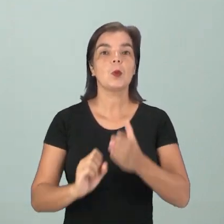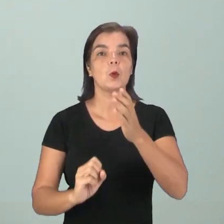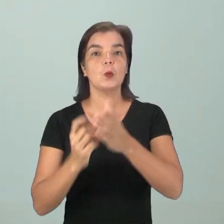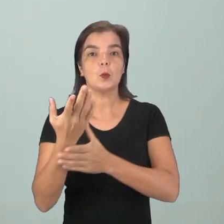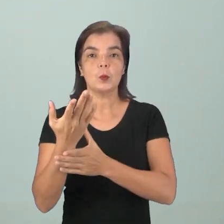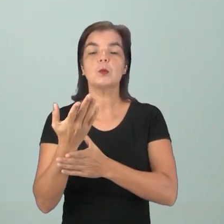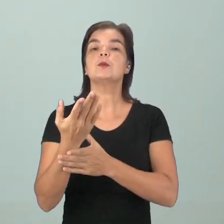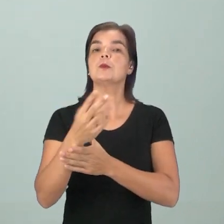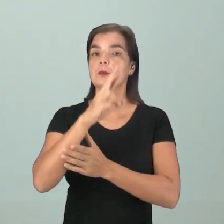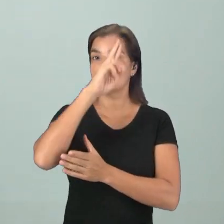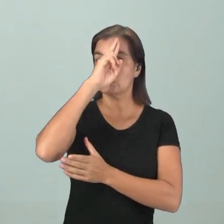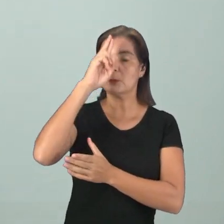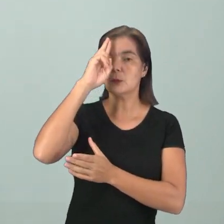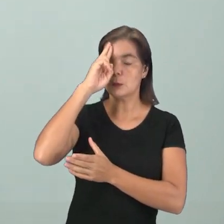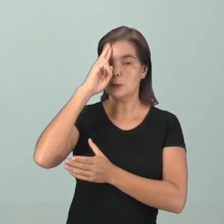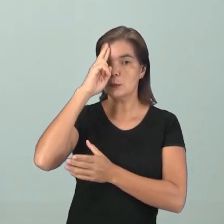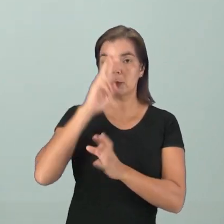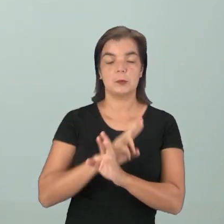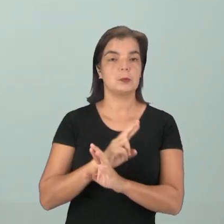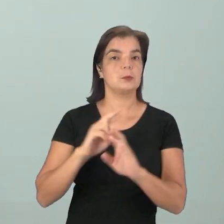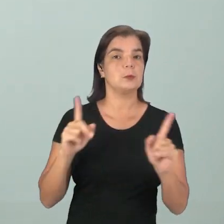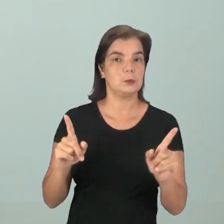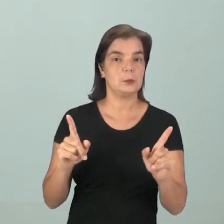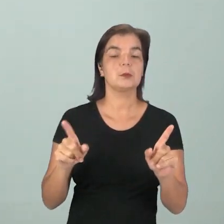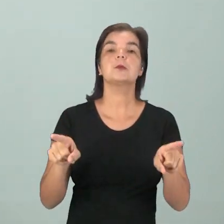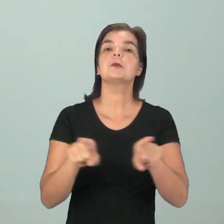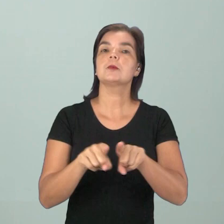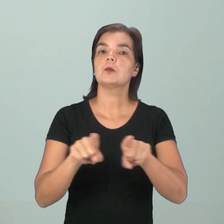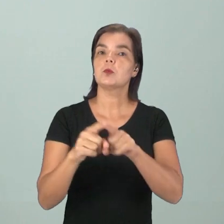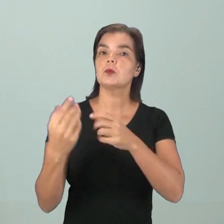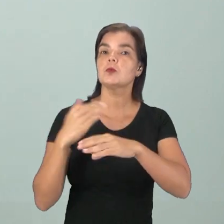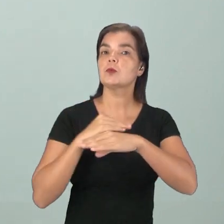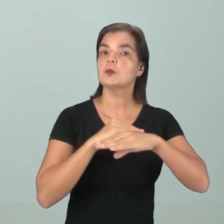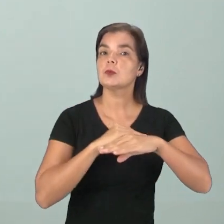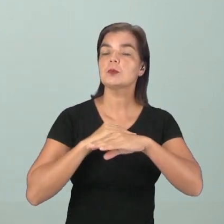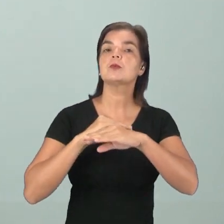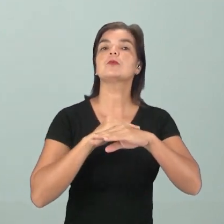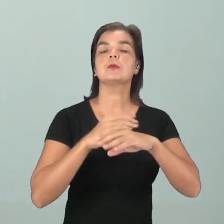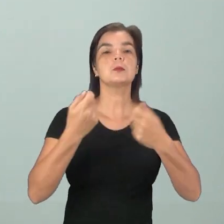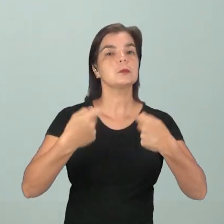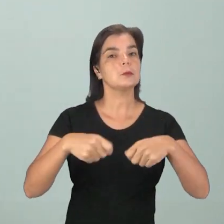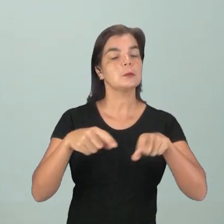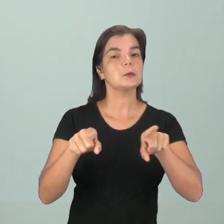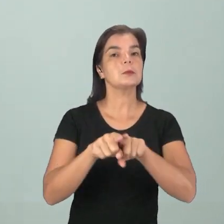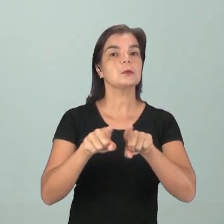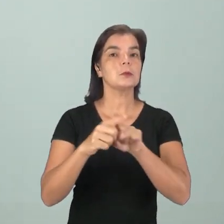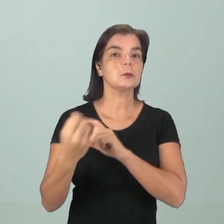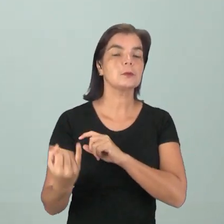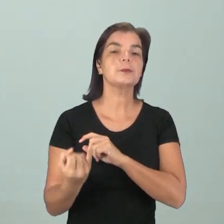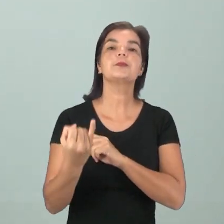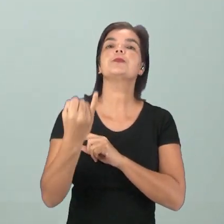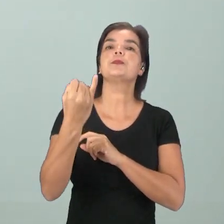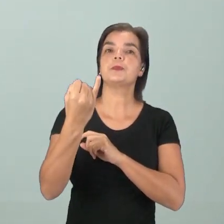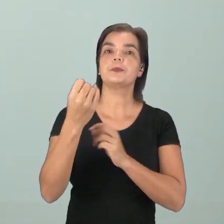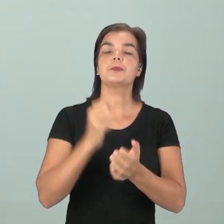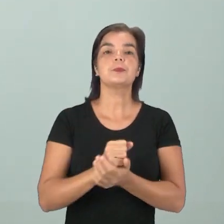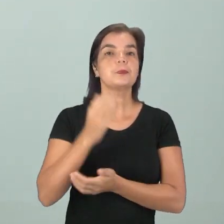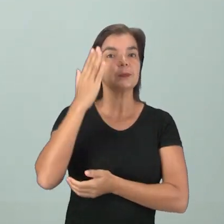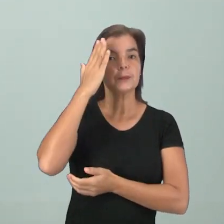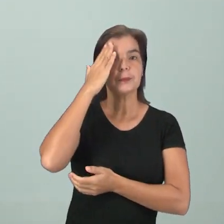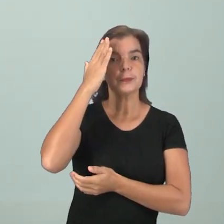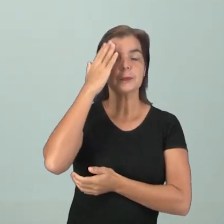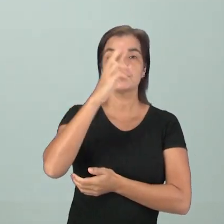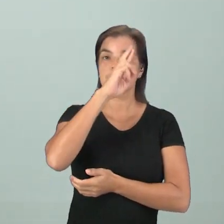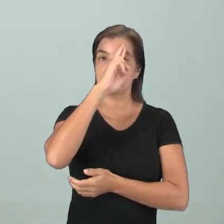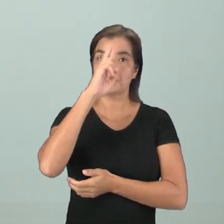fatos históricos em proporções distintas, eles são igualmente necessários e fundamentais para o